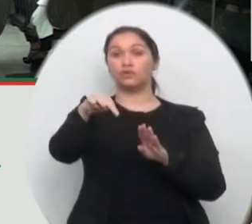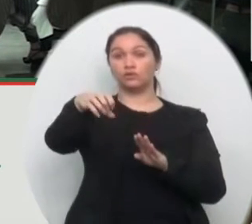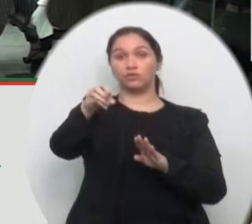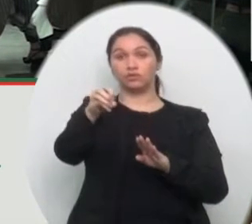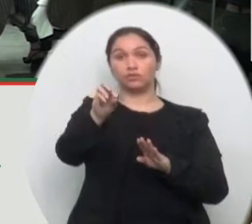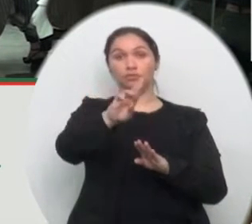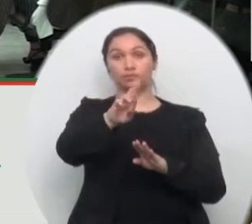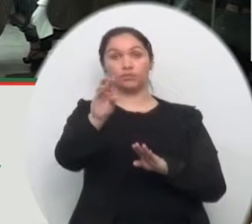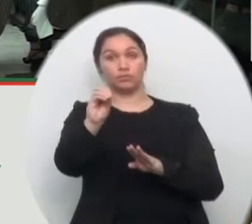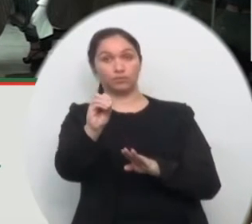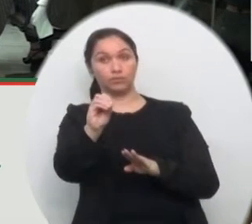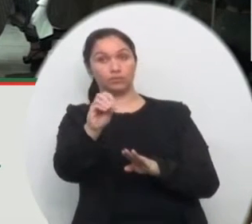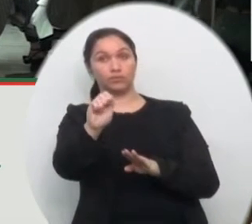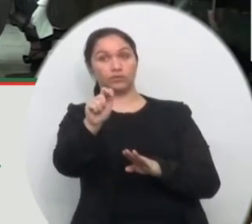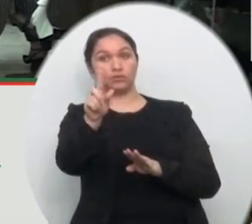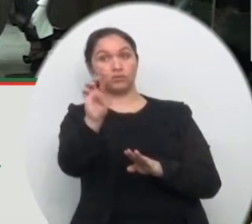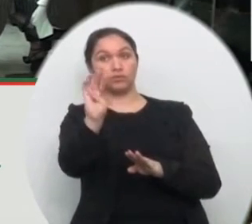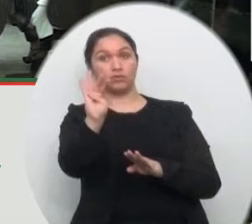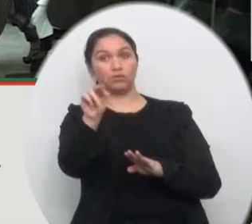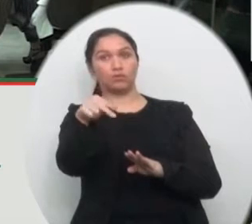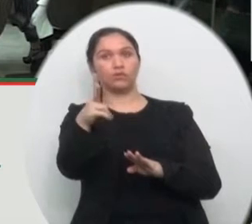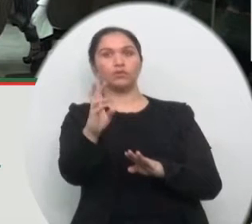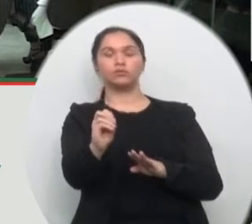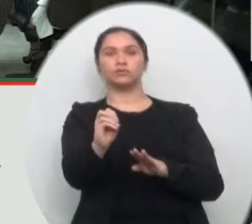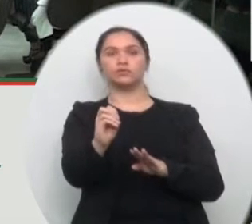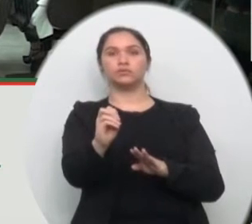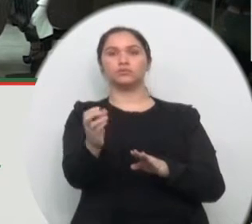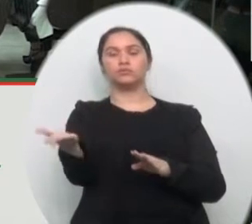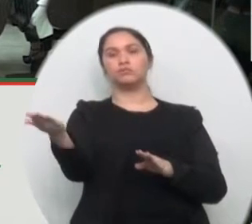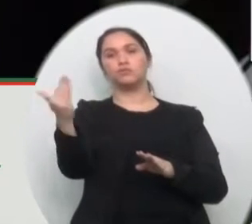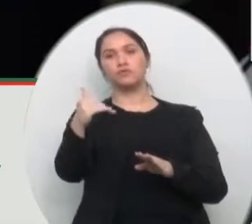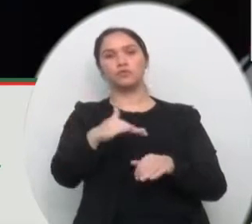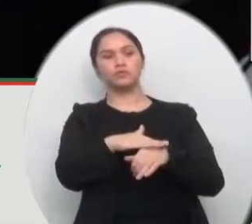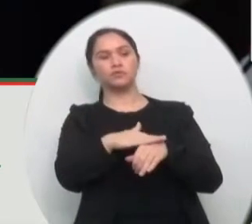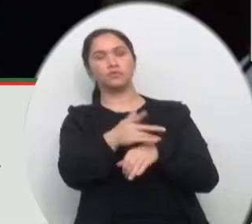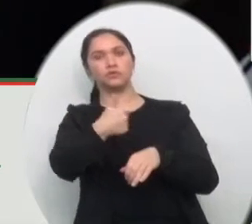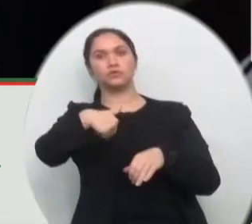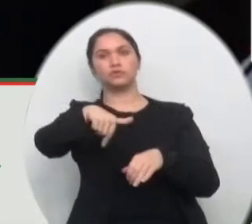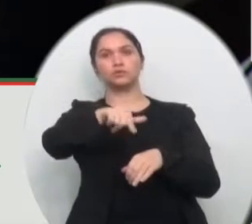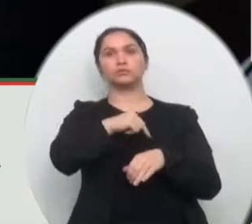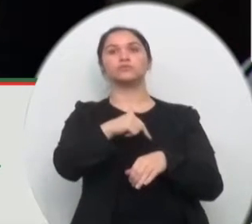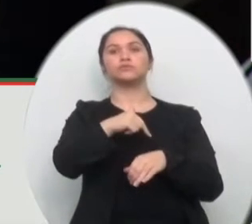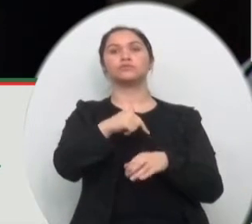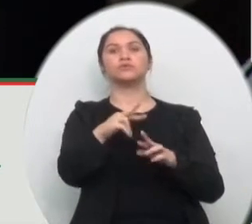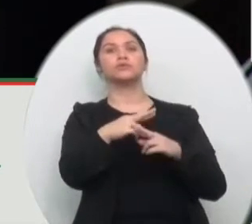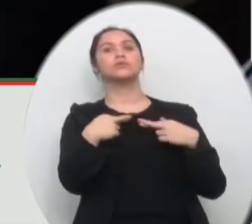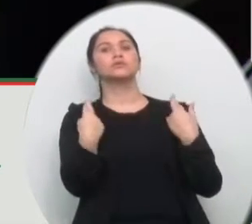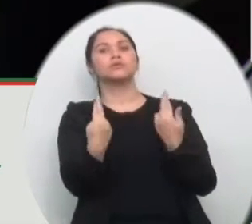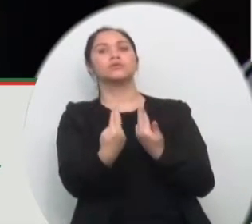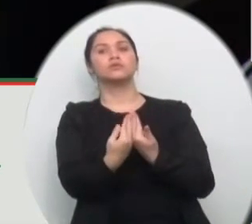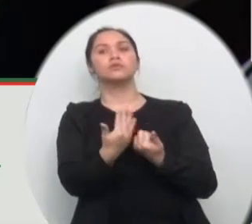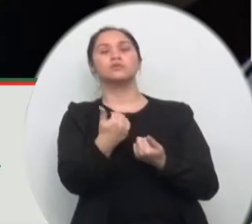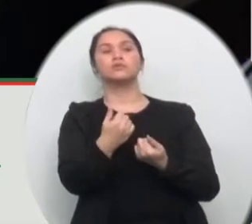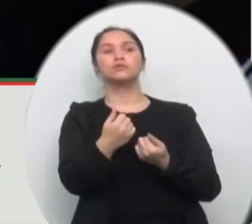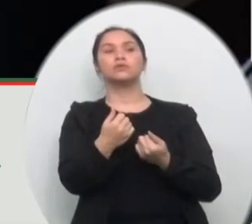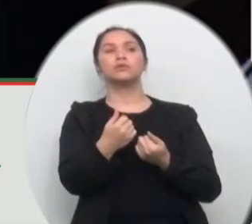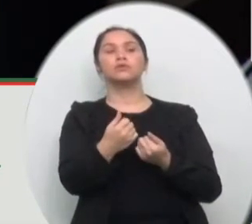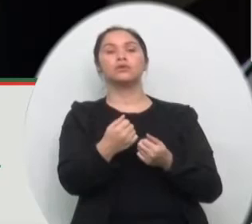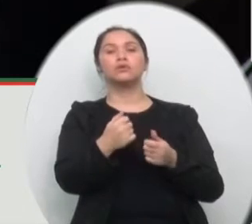e expuseram o assunto em uma das reuniões. E